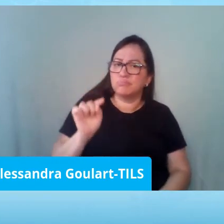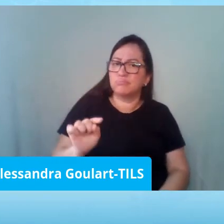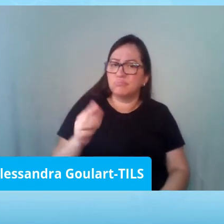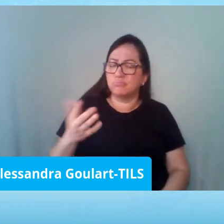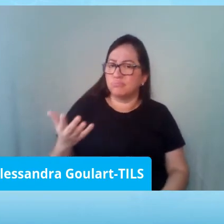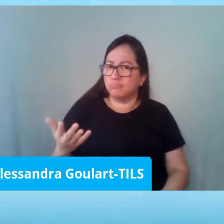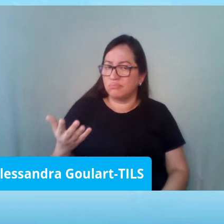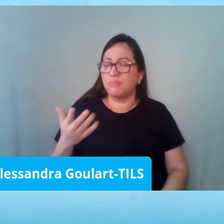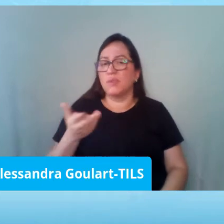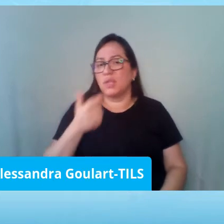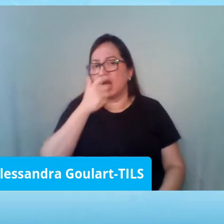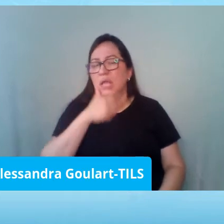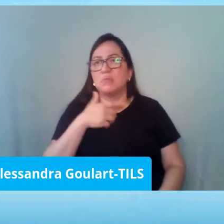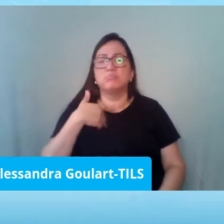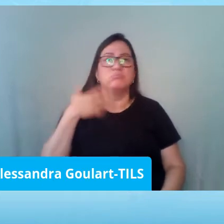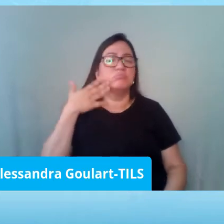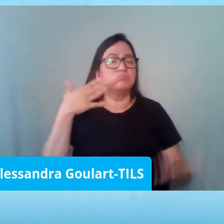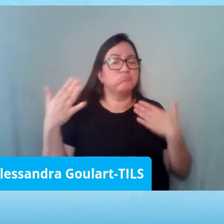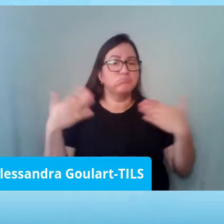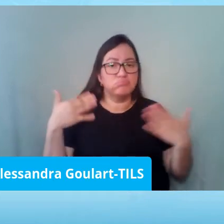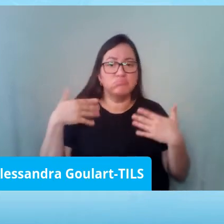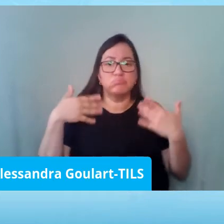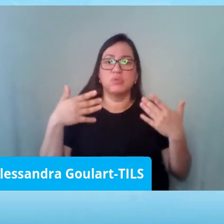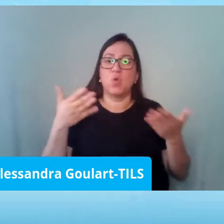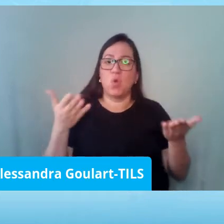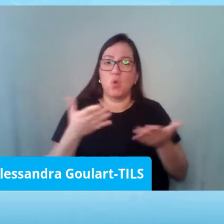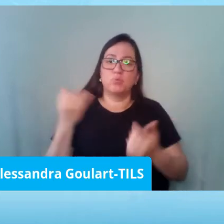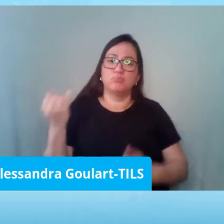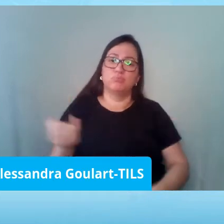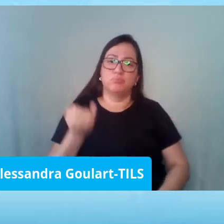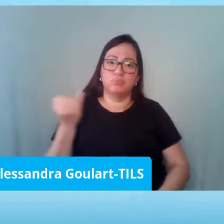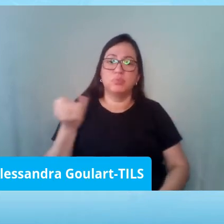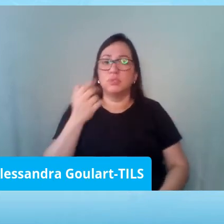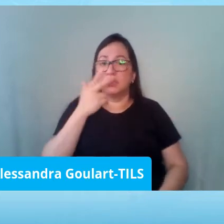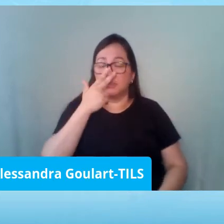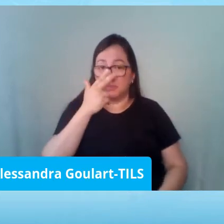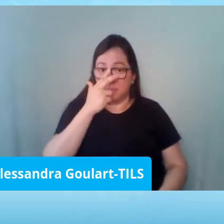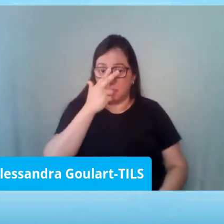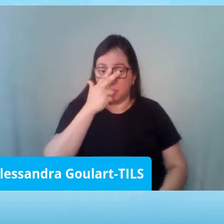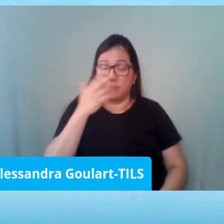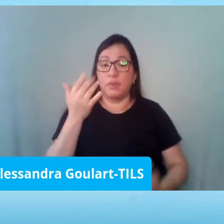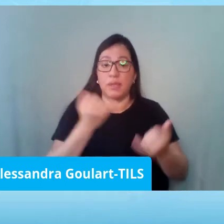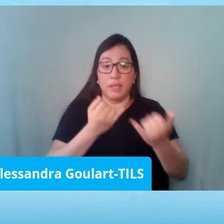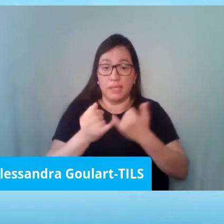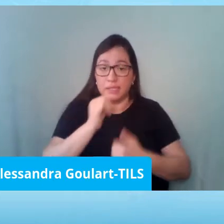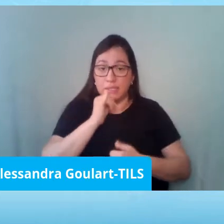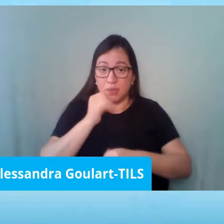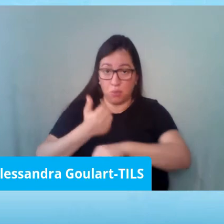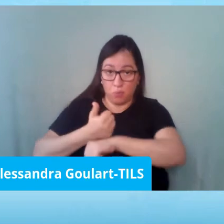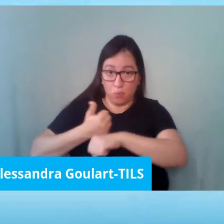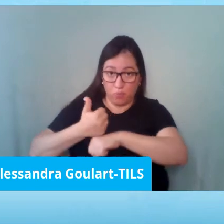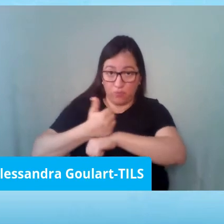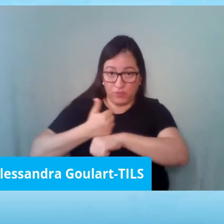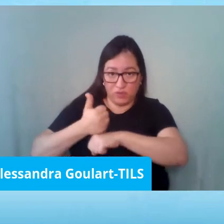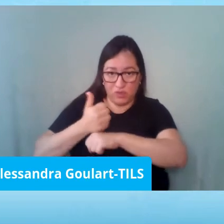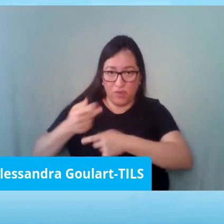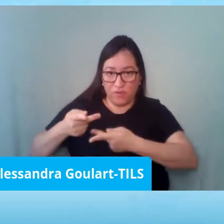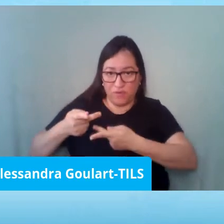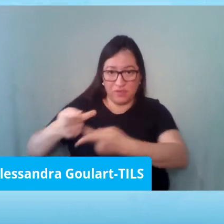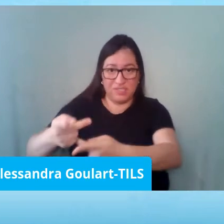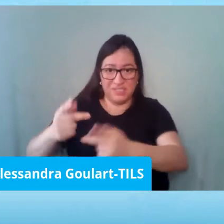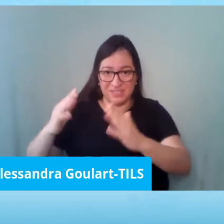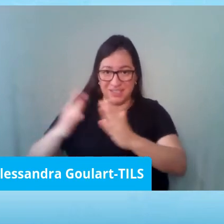do PIN, os agentes comunitários de saúde são grandes parceiros nessa tecnologia que a gente não